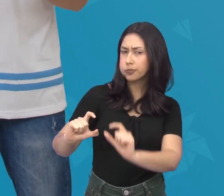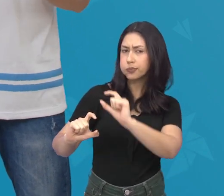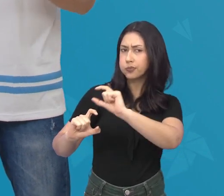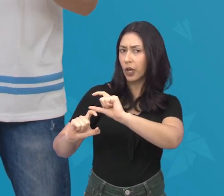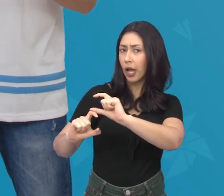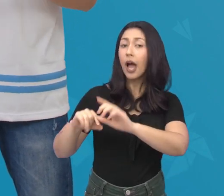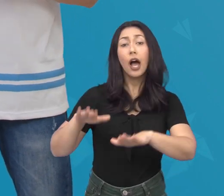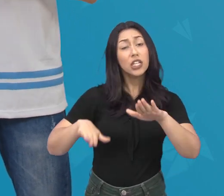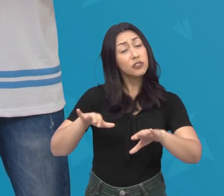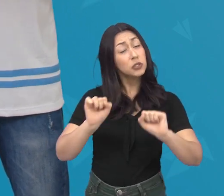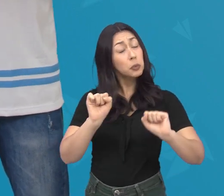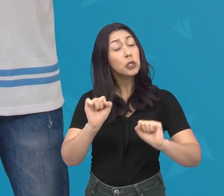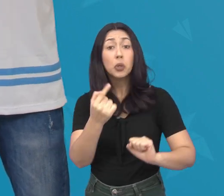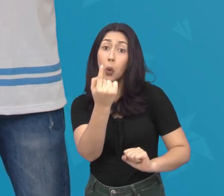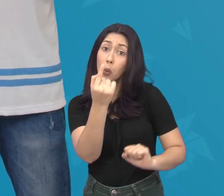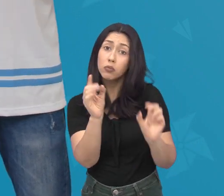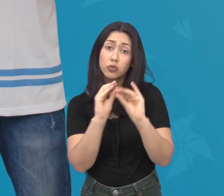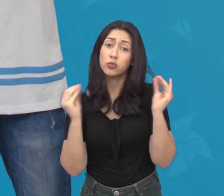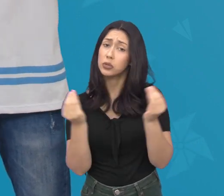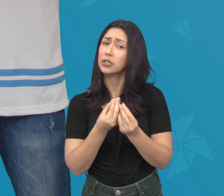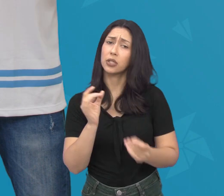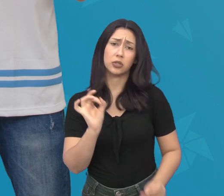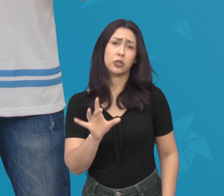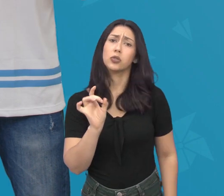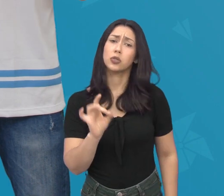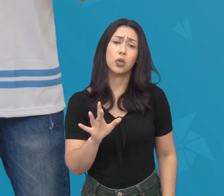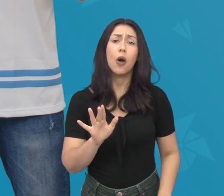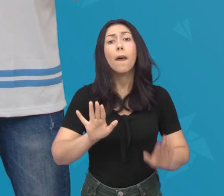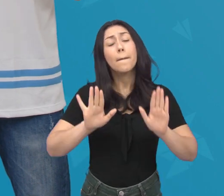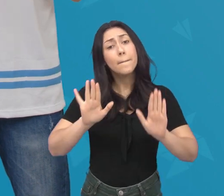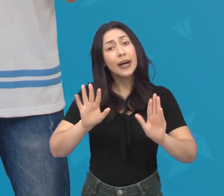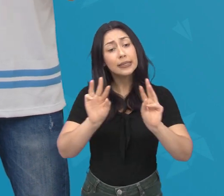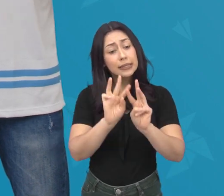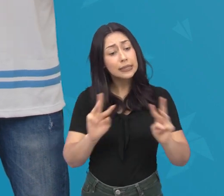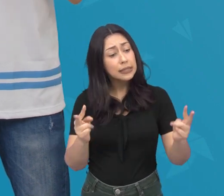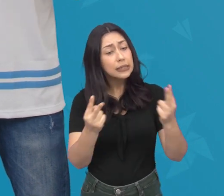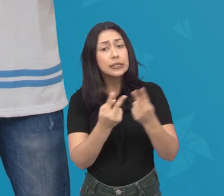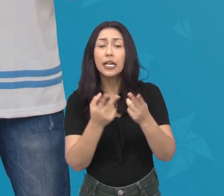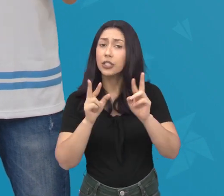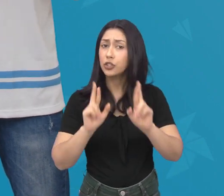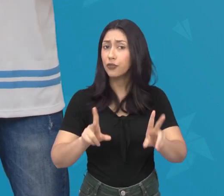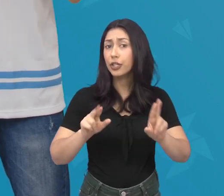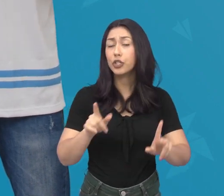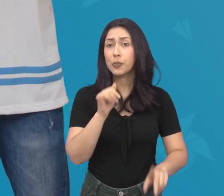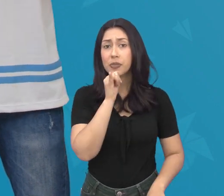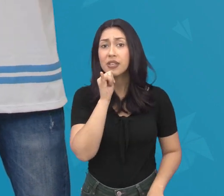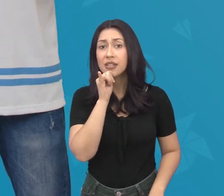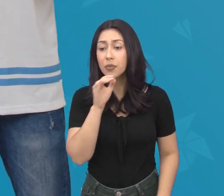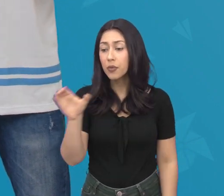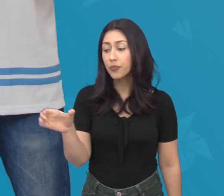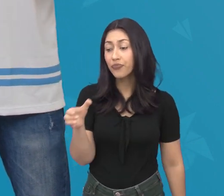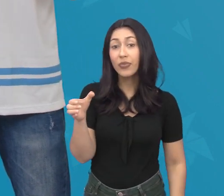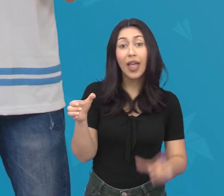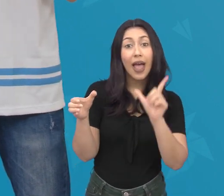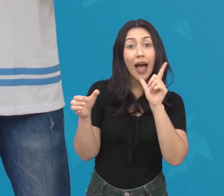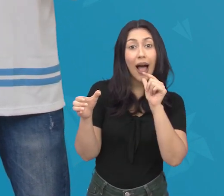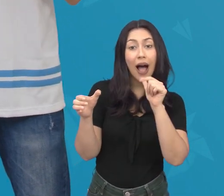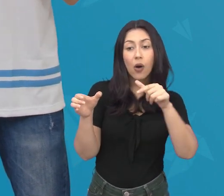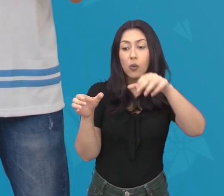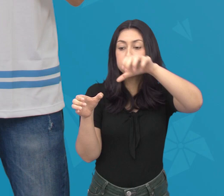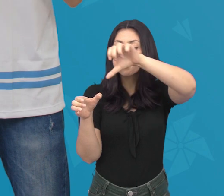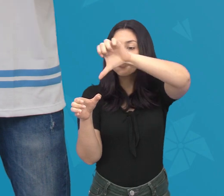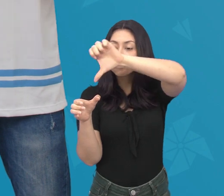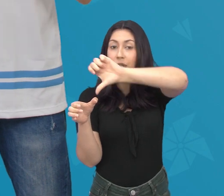de uma substância ali, né? Você pode ter várias outras substâncias, como por exemplo um copo de água onde tem cubos de gelo e água